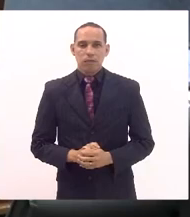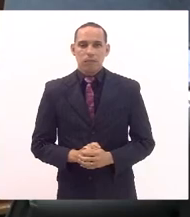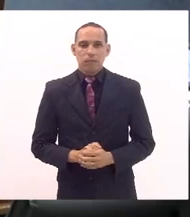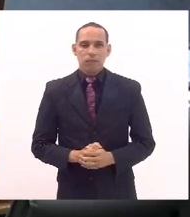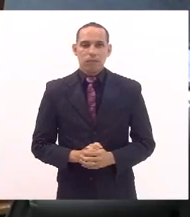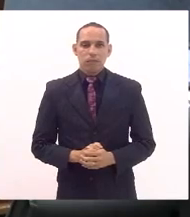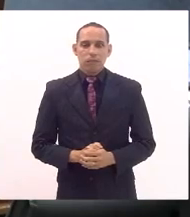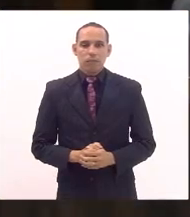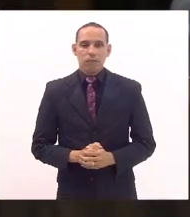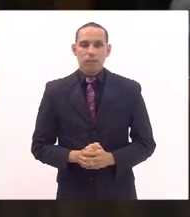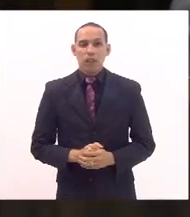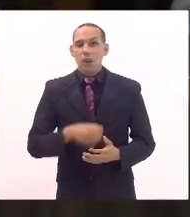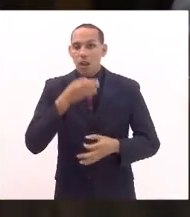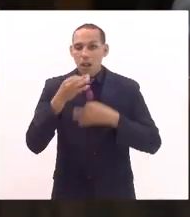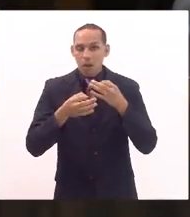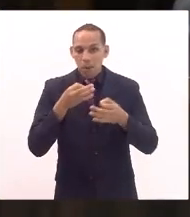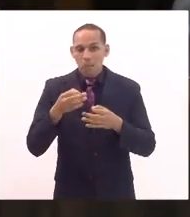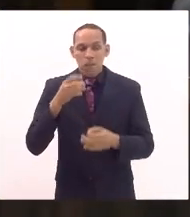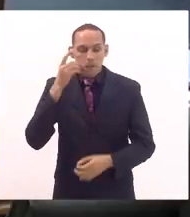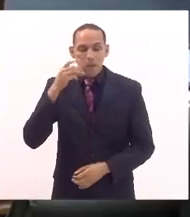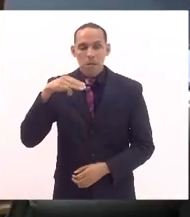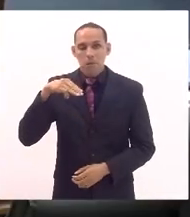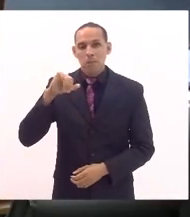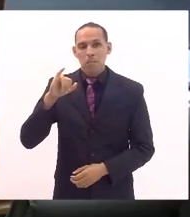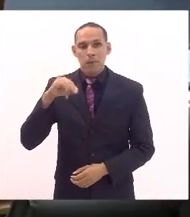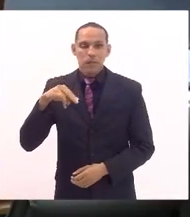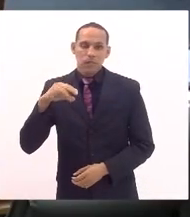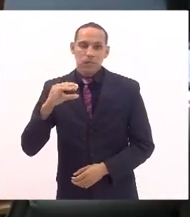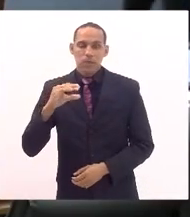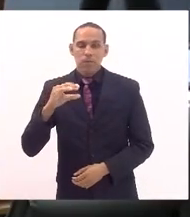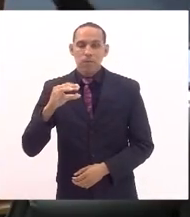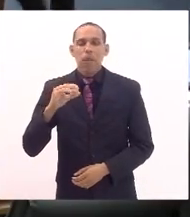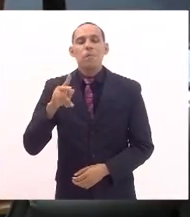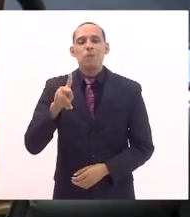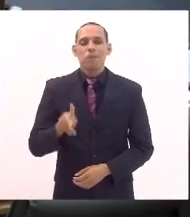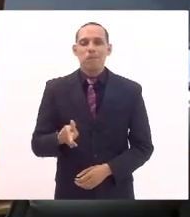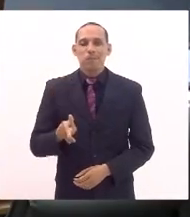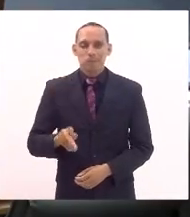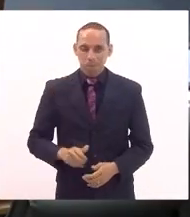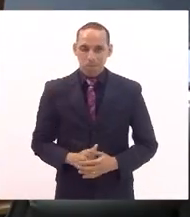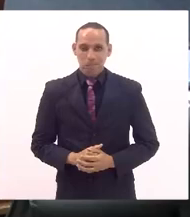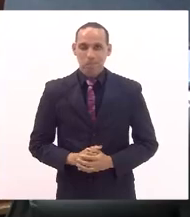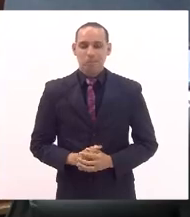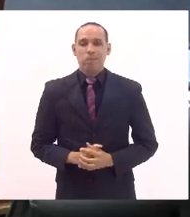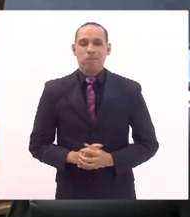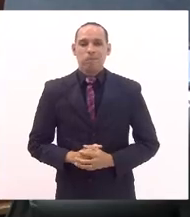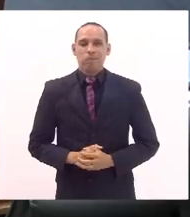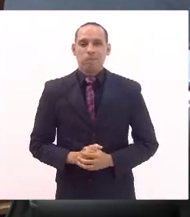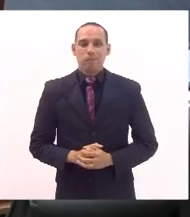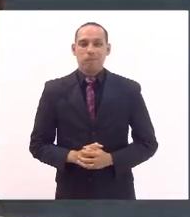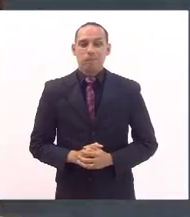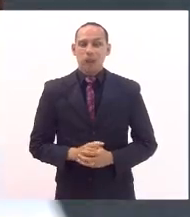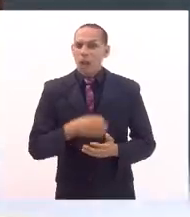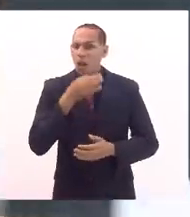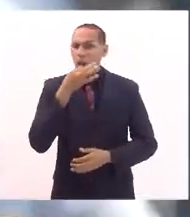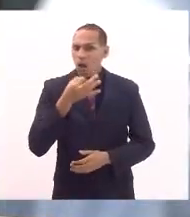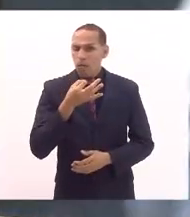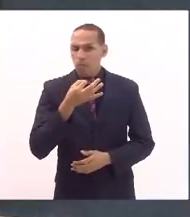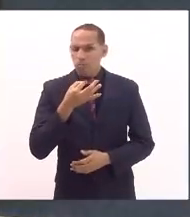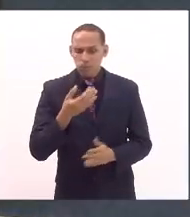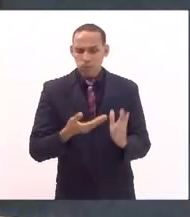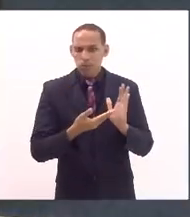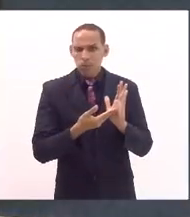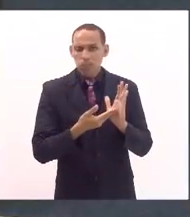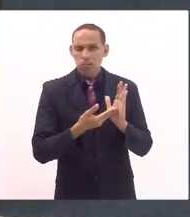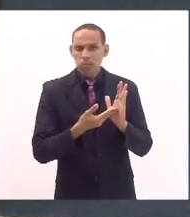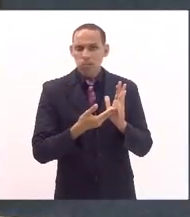o creme de parecer deputado Carlos de mim o seu presidente é esse parecia foi